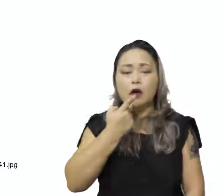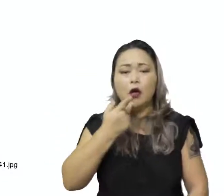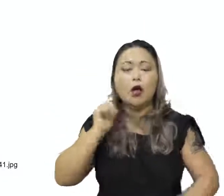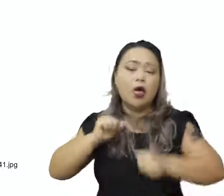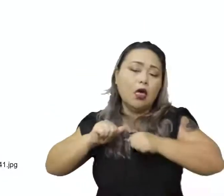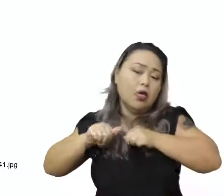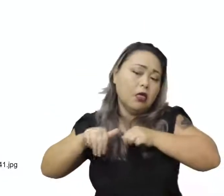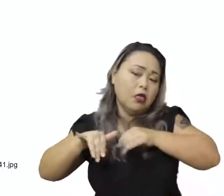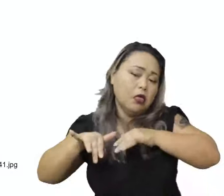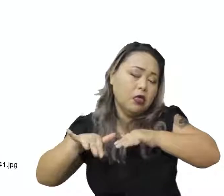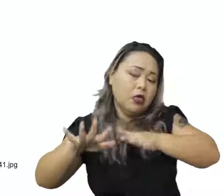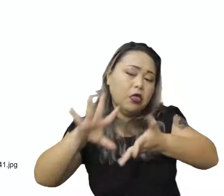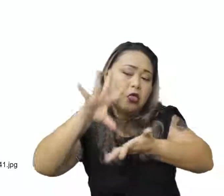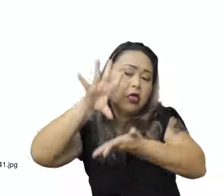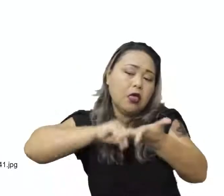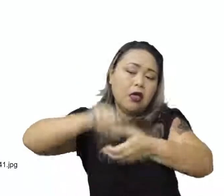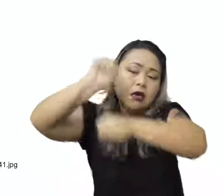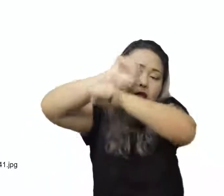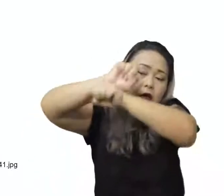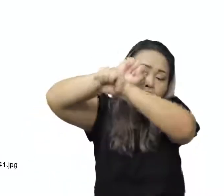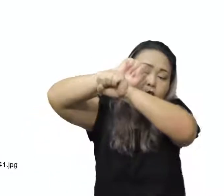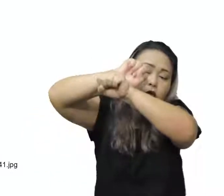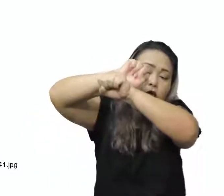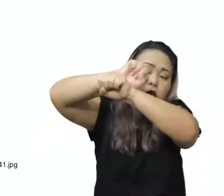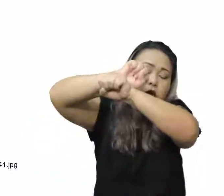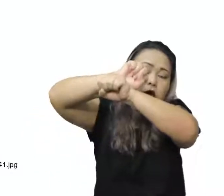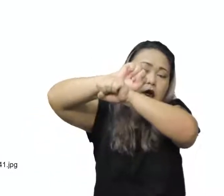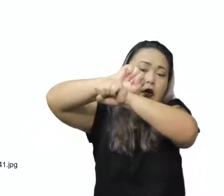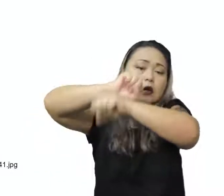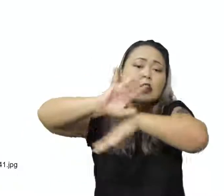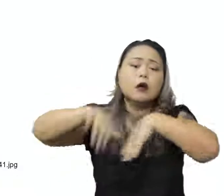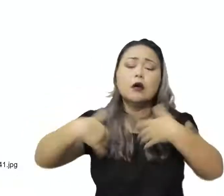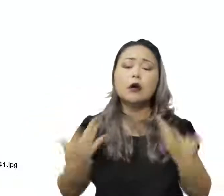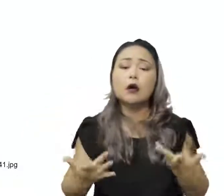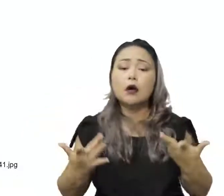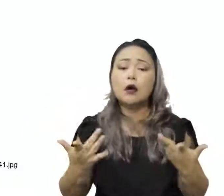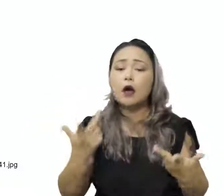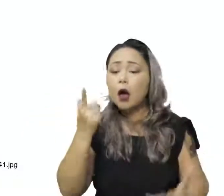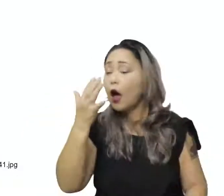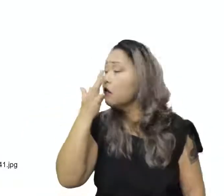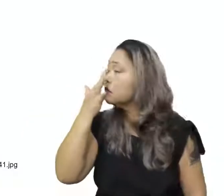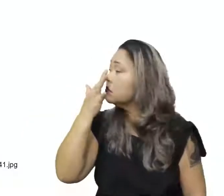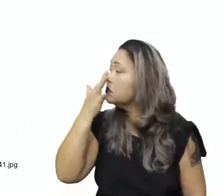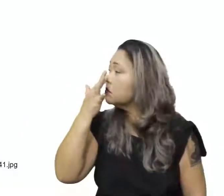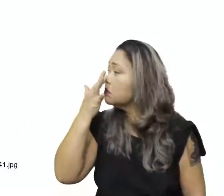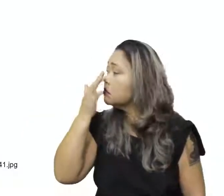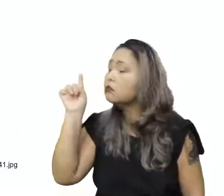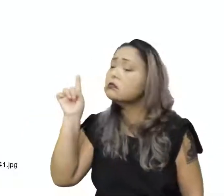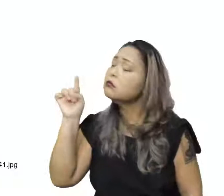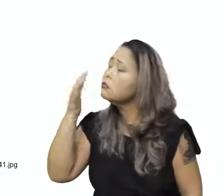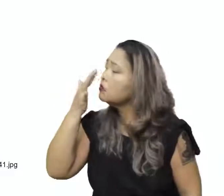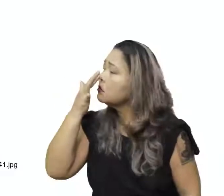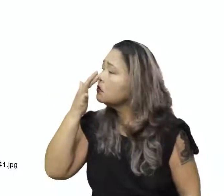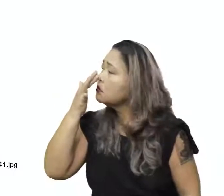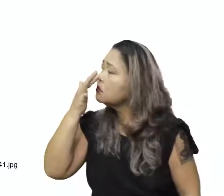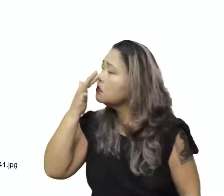tinha de ter escravidão. Agora, observa bem o que é que nós temos aí, ó.